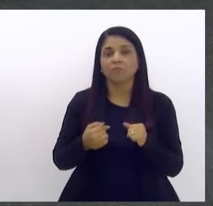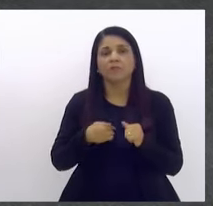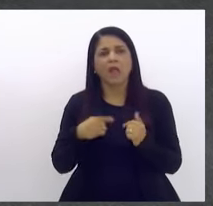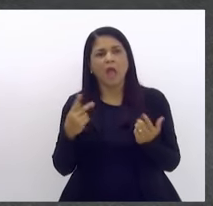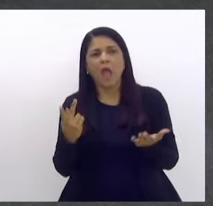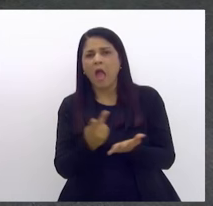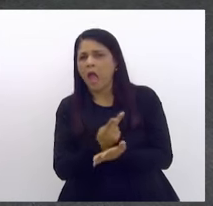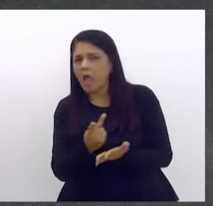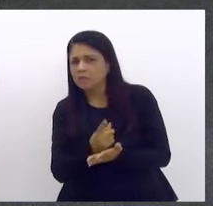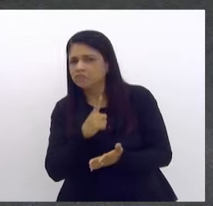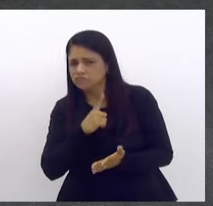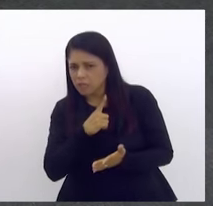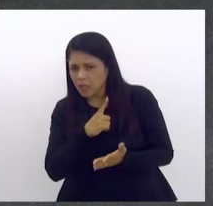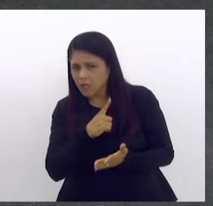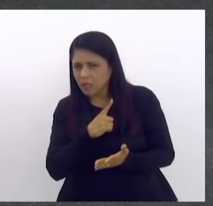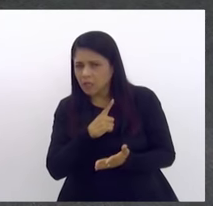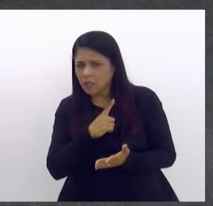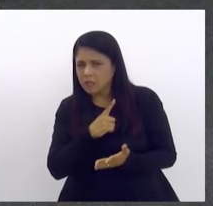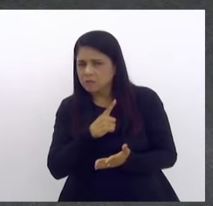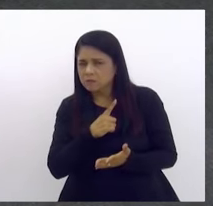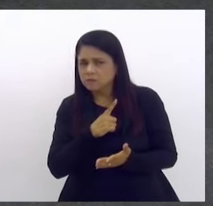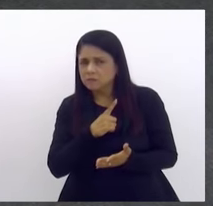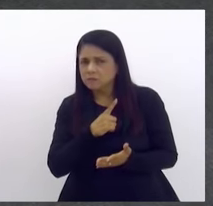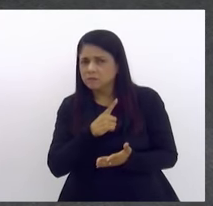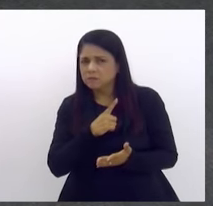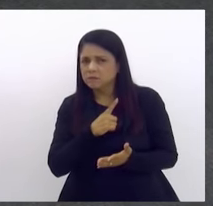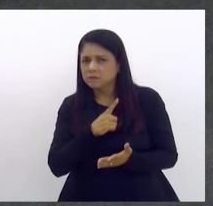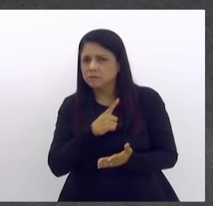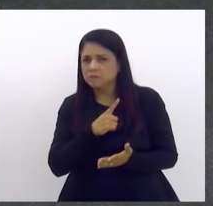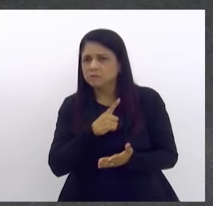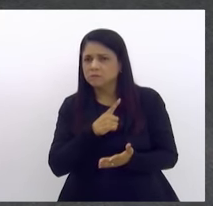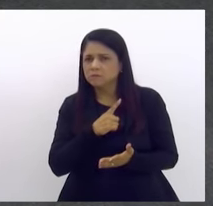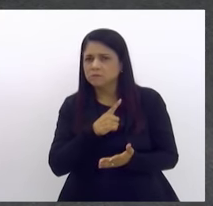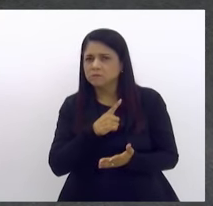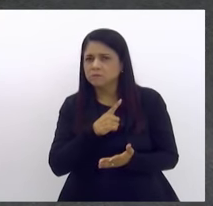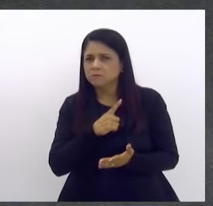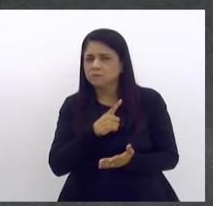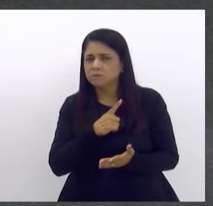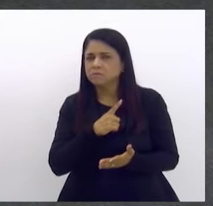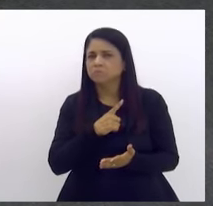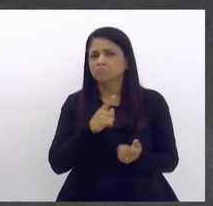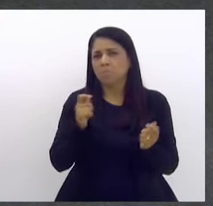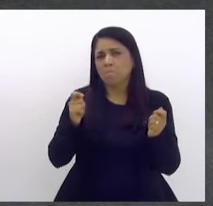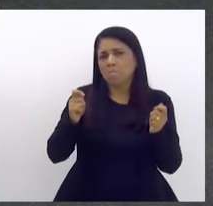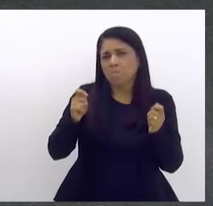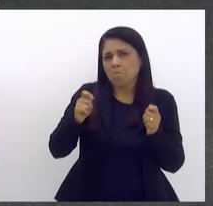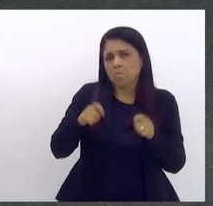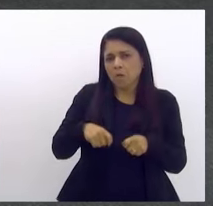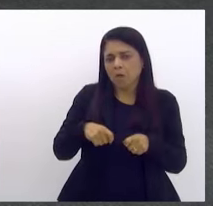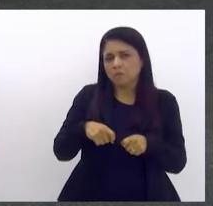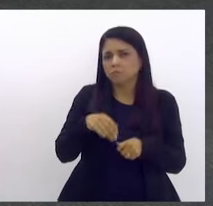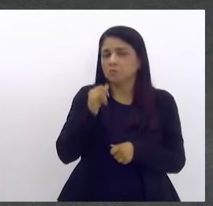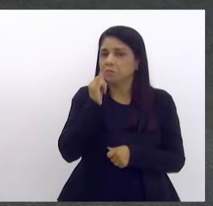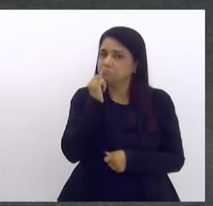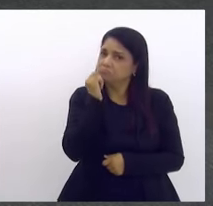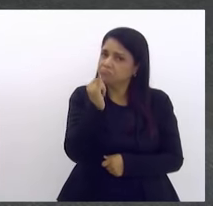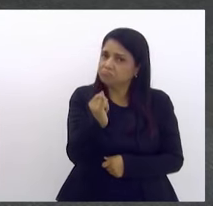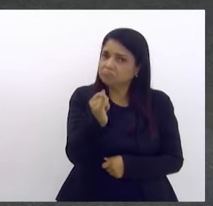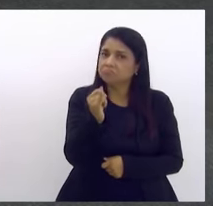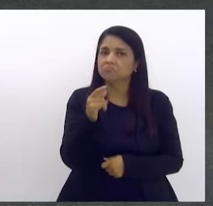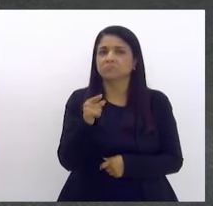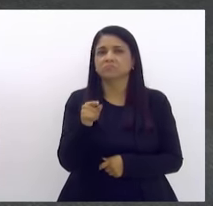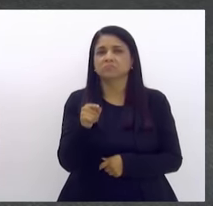erro, fica também aqui que eles possam fazer esse tipo de narrativa também